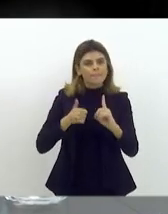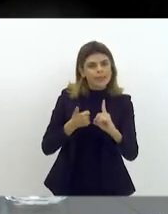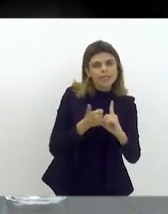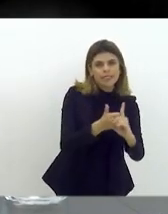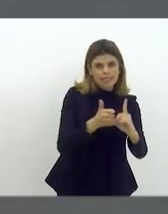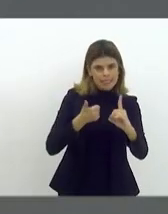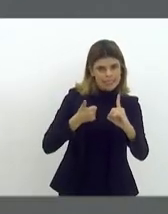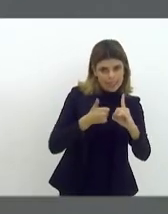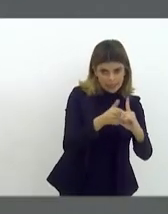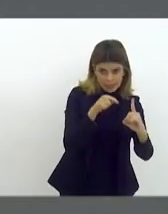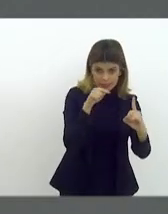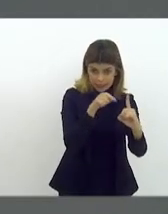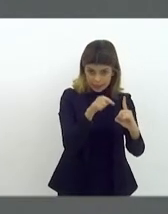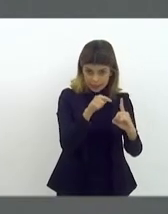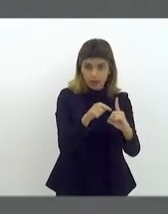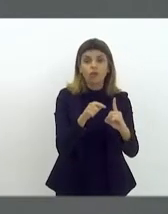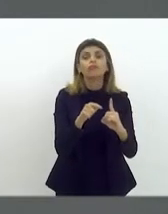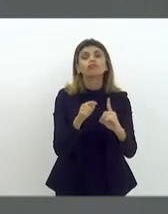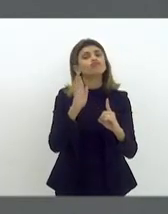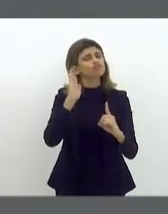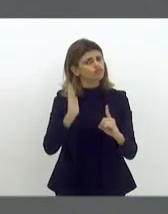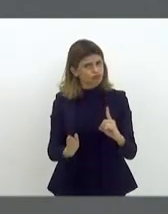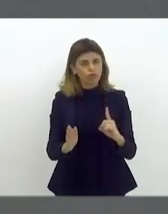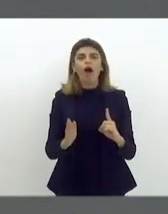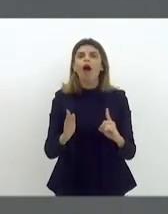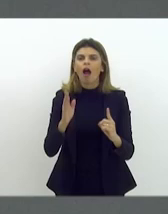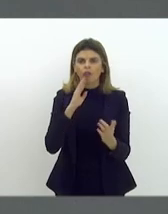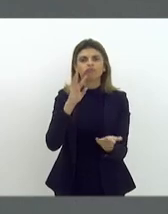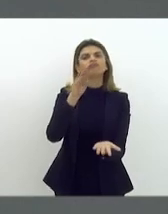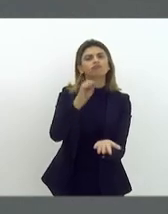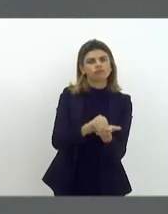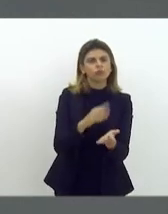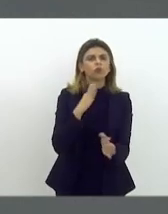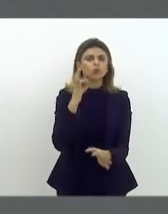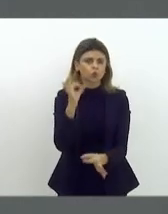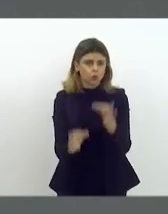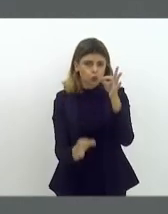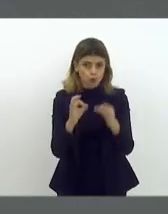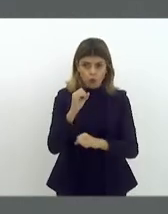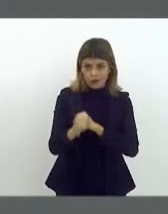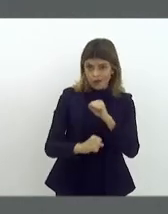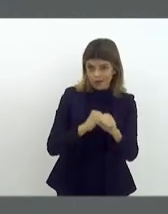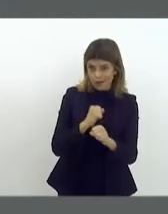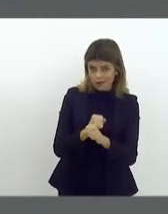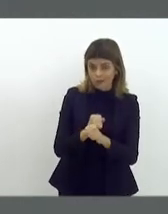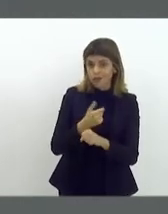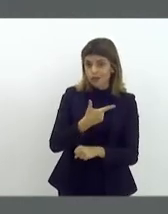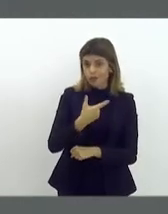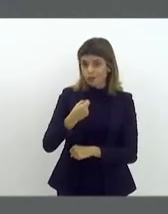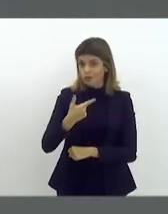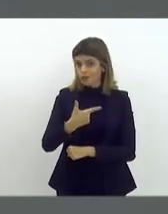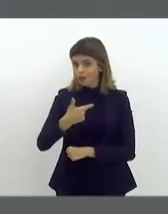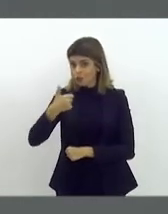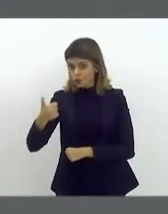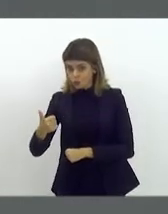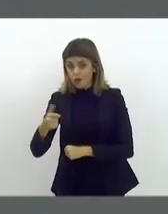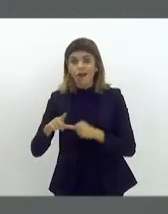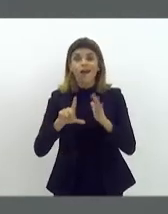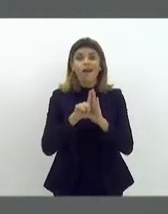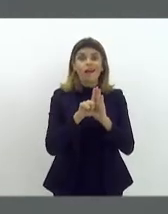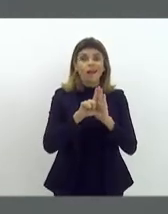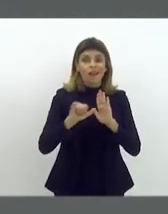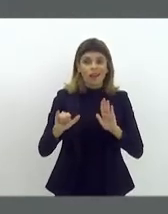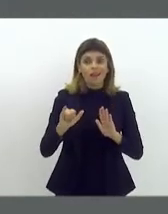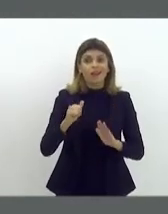que ele foi positivado no nosso ordenamento jurídico em 2021 pela lei 14.132 de